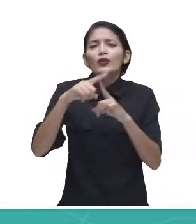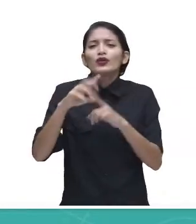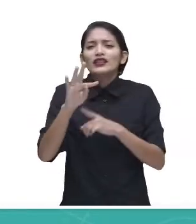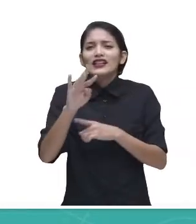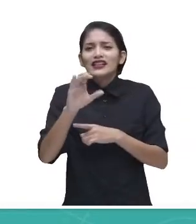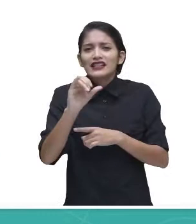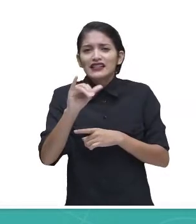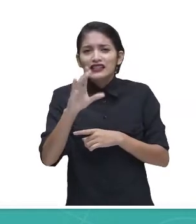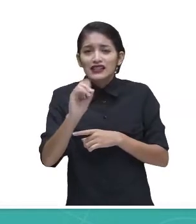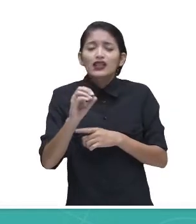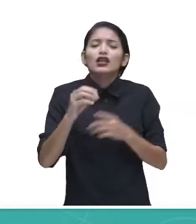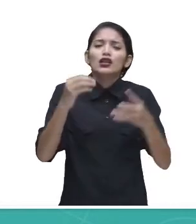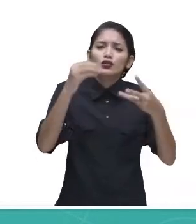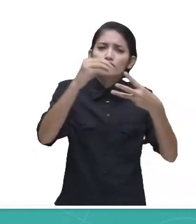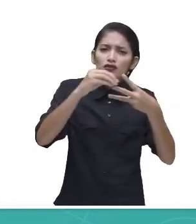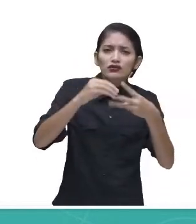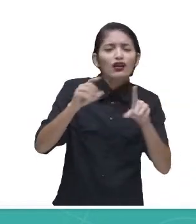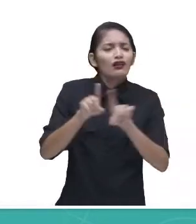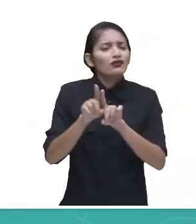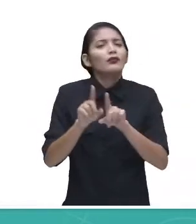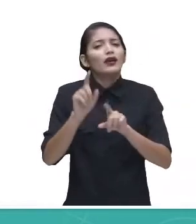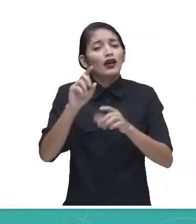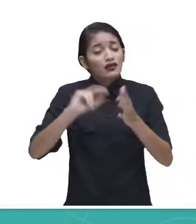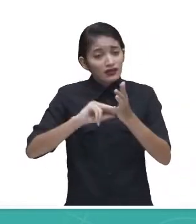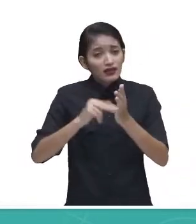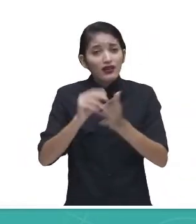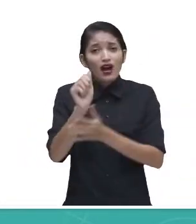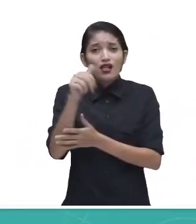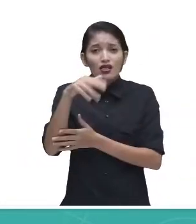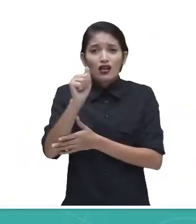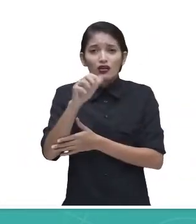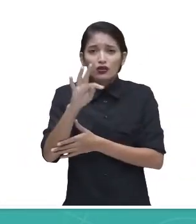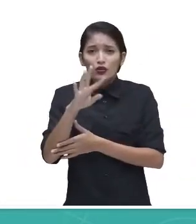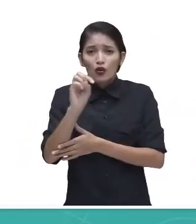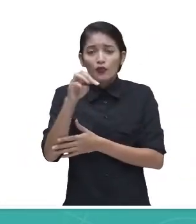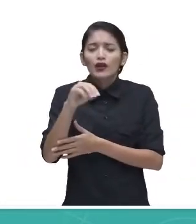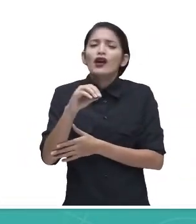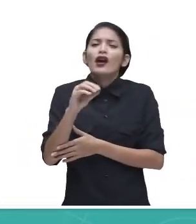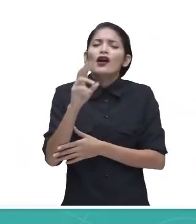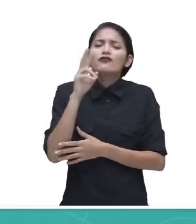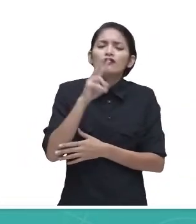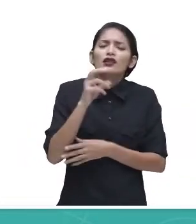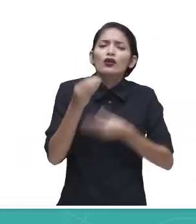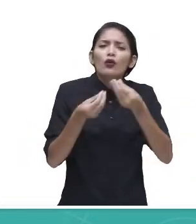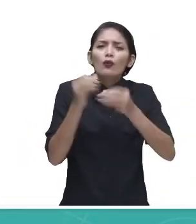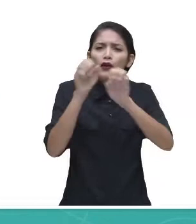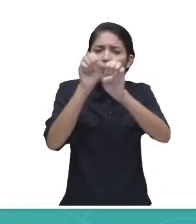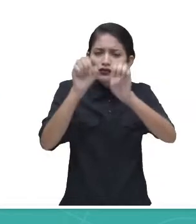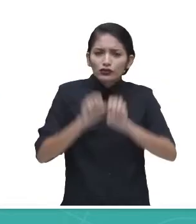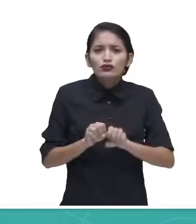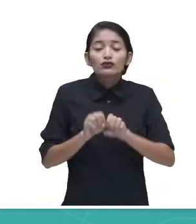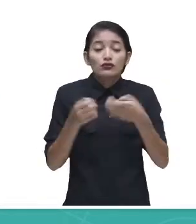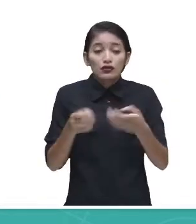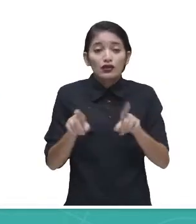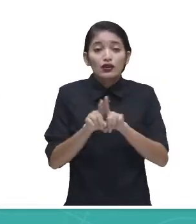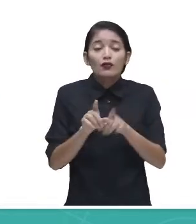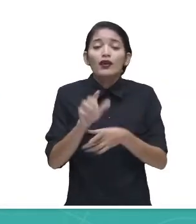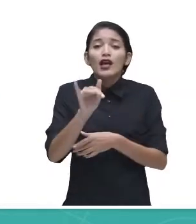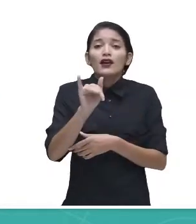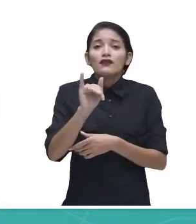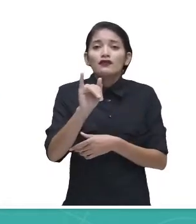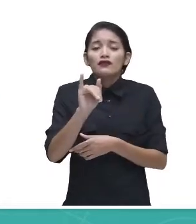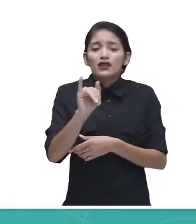tipo de célula. Isso é anatomia, você identificar a estrutura. A fisiologia, ela